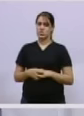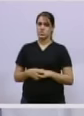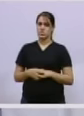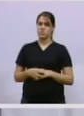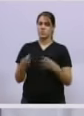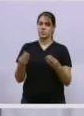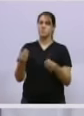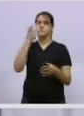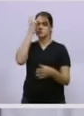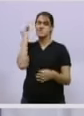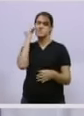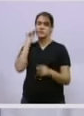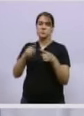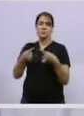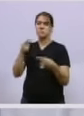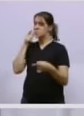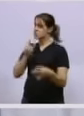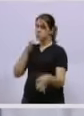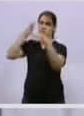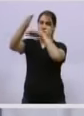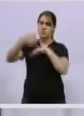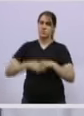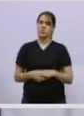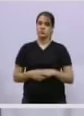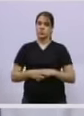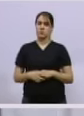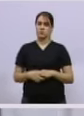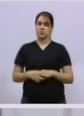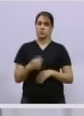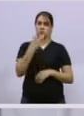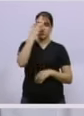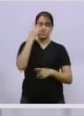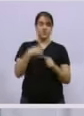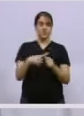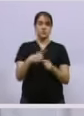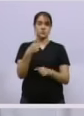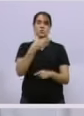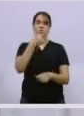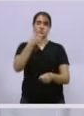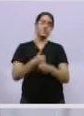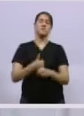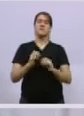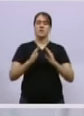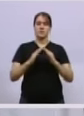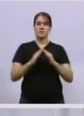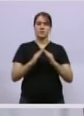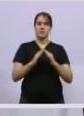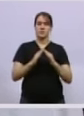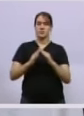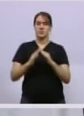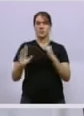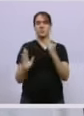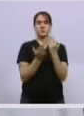não conseguiram. Uma vez que o dono da casa se levantar e fechar a